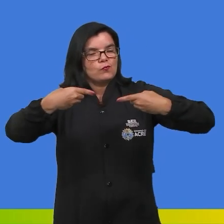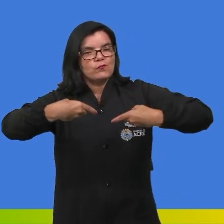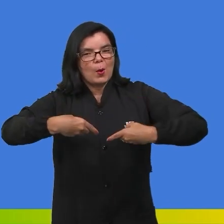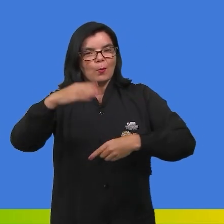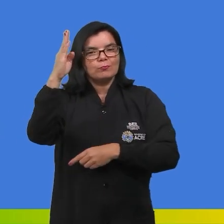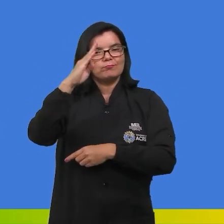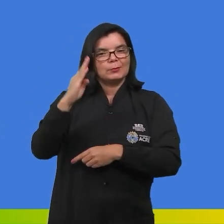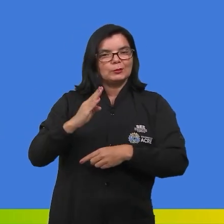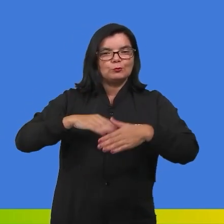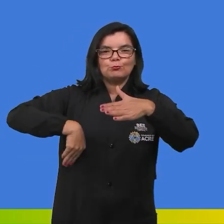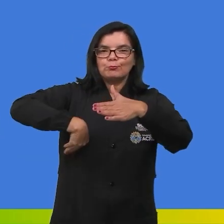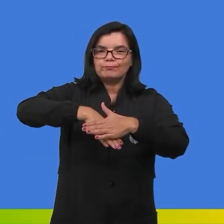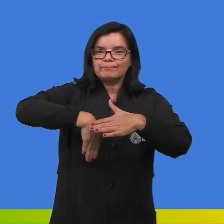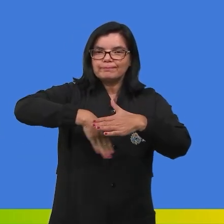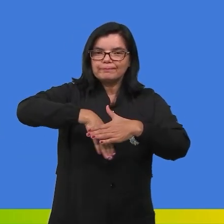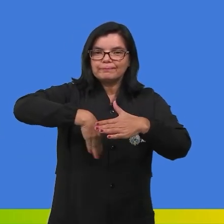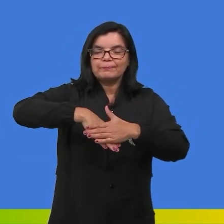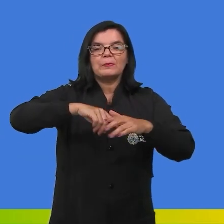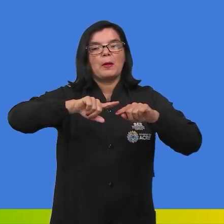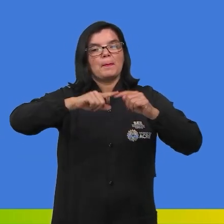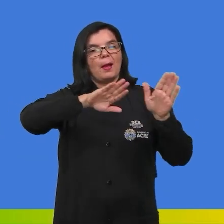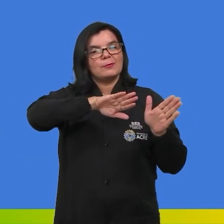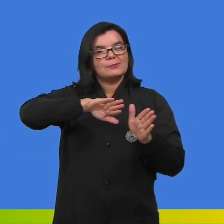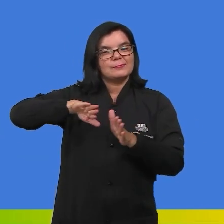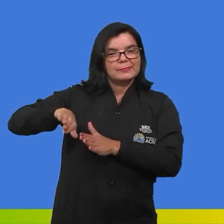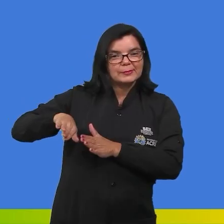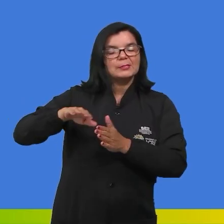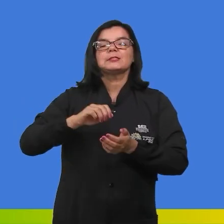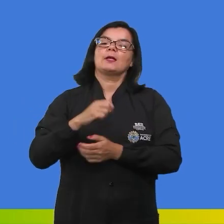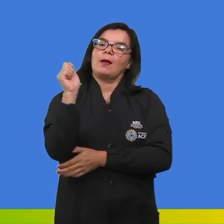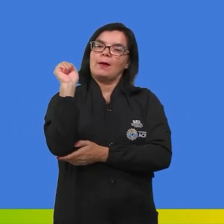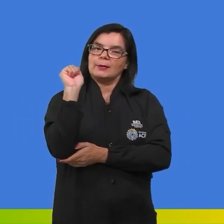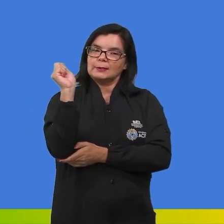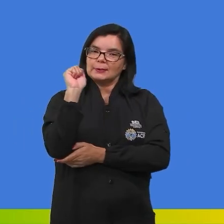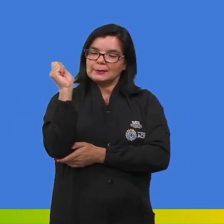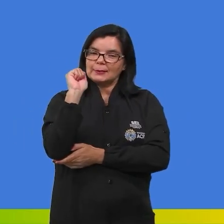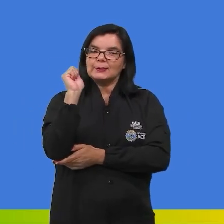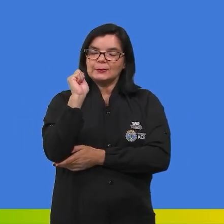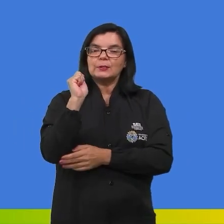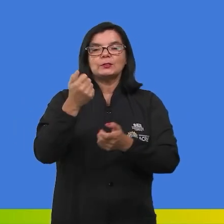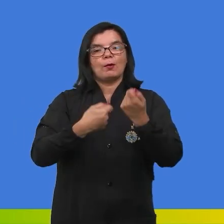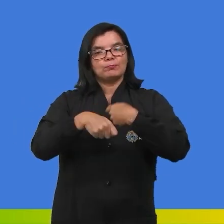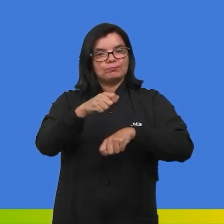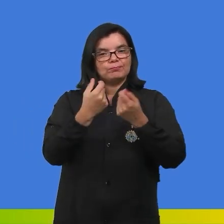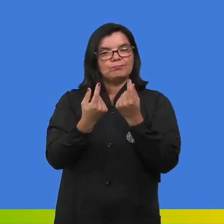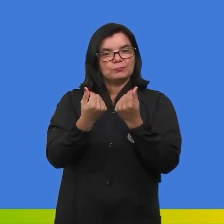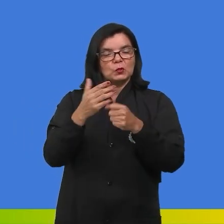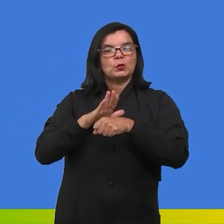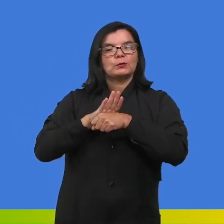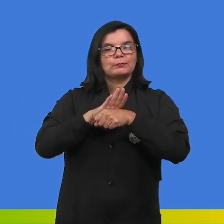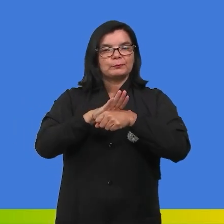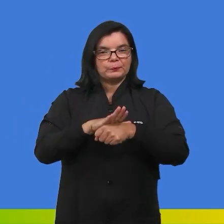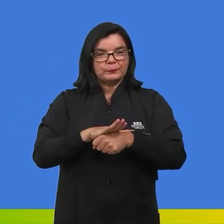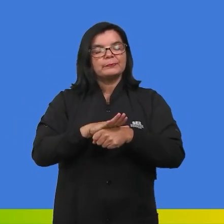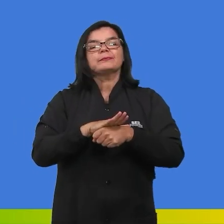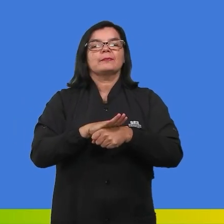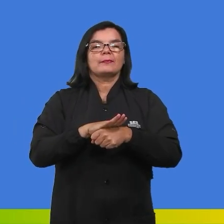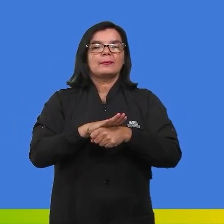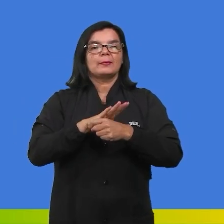futebol, mas tirando o futebol à parte, a Argentina é uma grande parceira nossa econômica, né? E aí